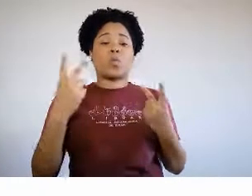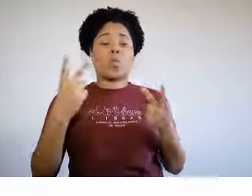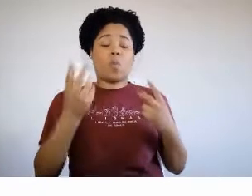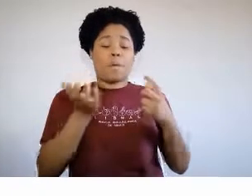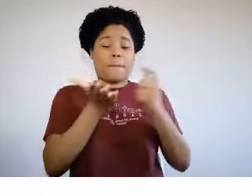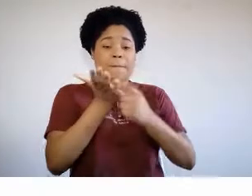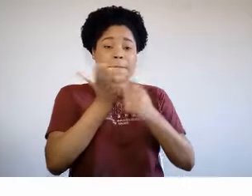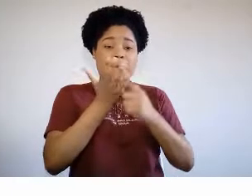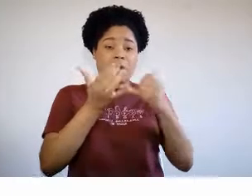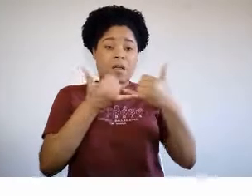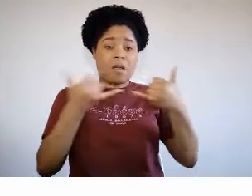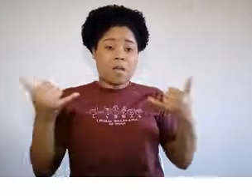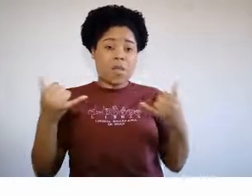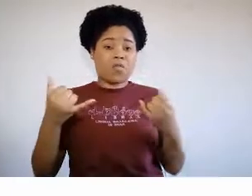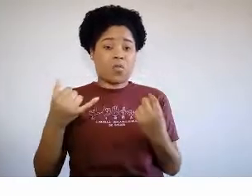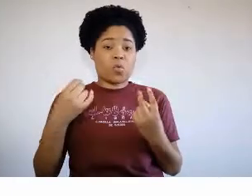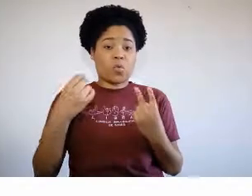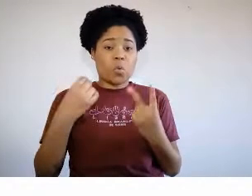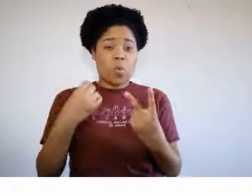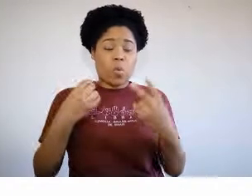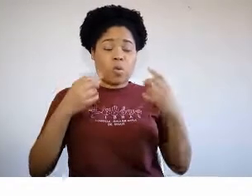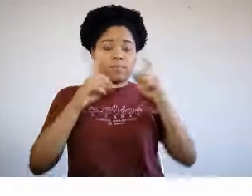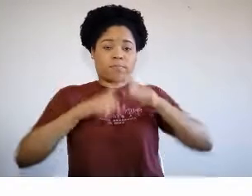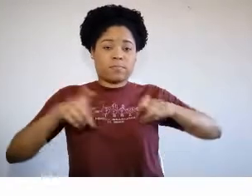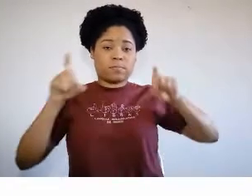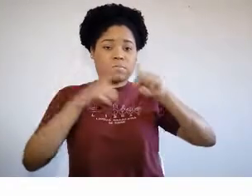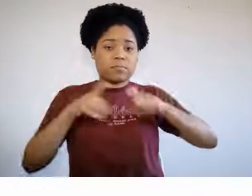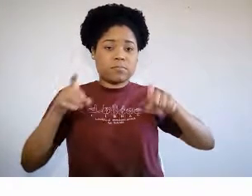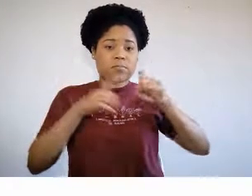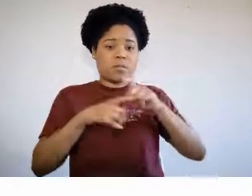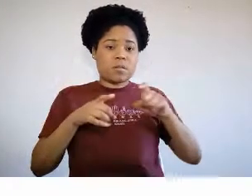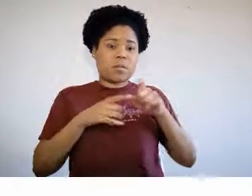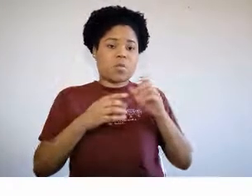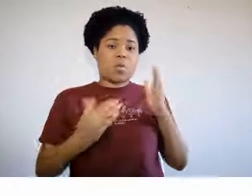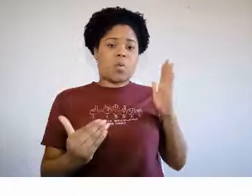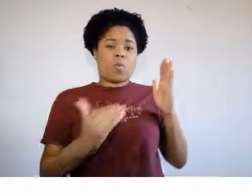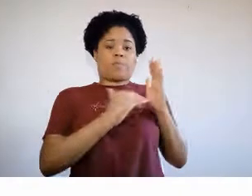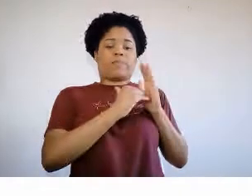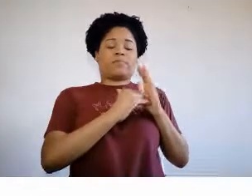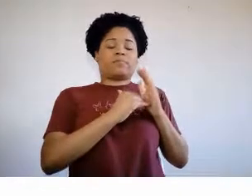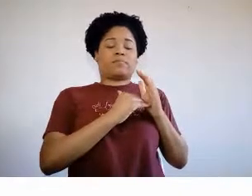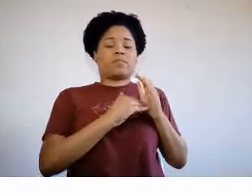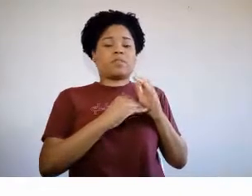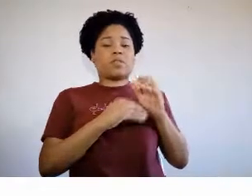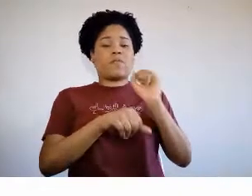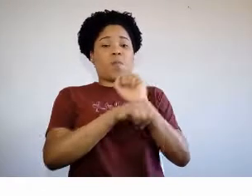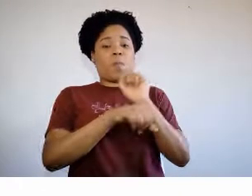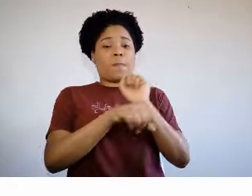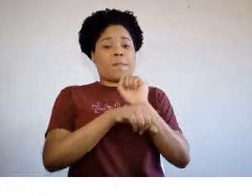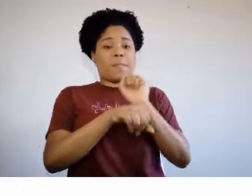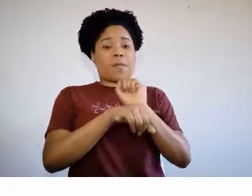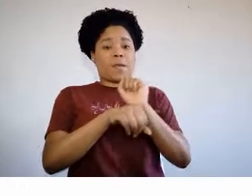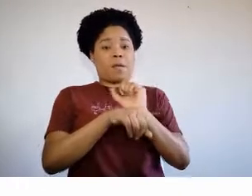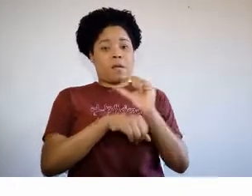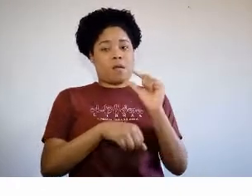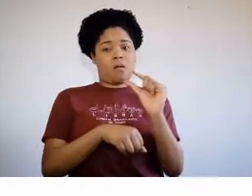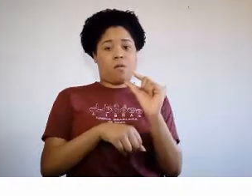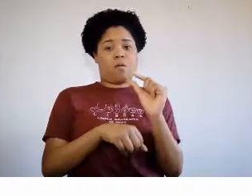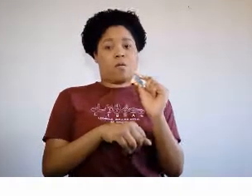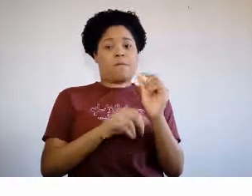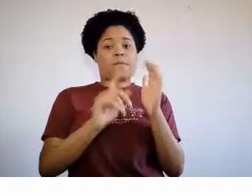As duas placas de rede das duas máquinas que originaram aquele dado vão esperar um